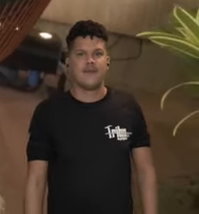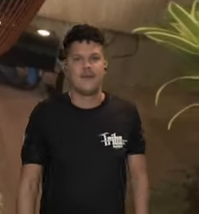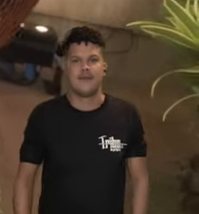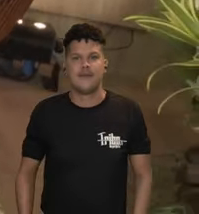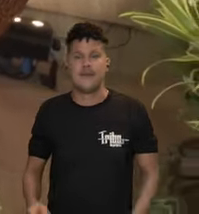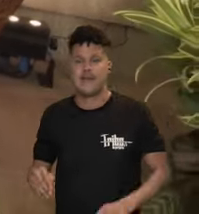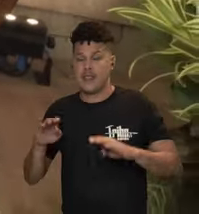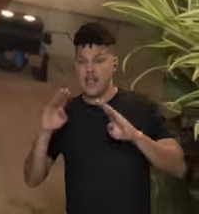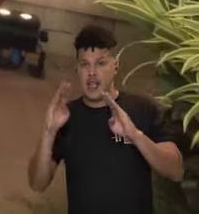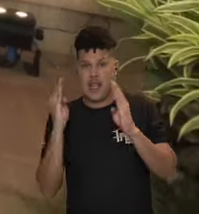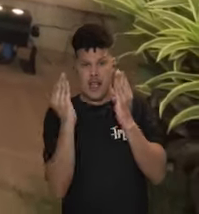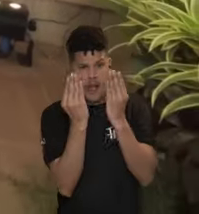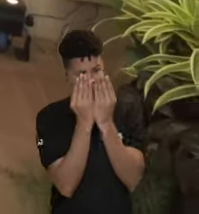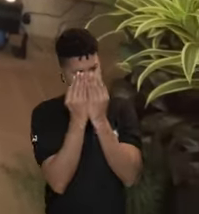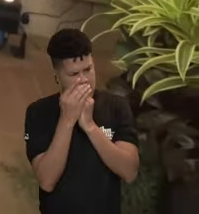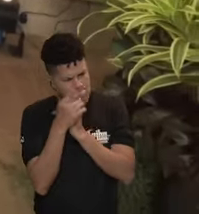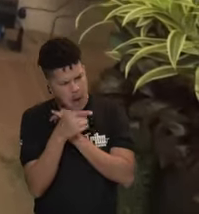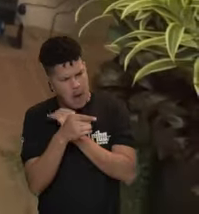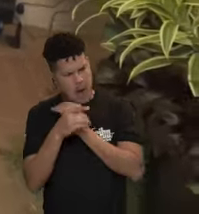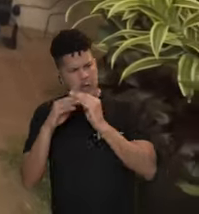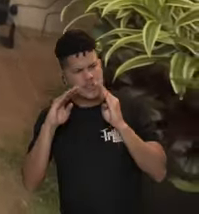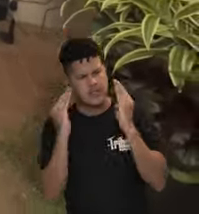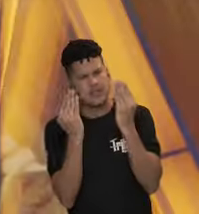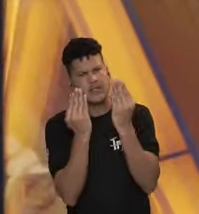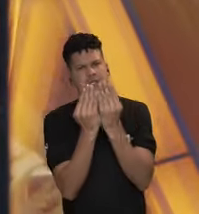Aquela porta.